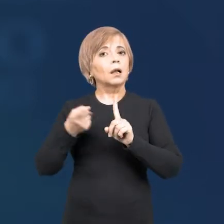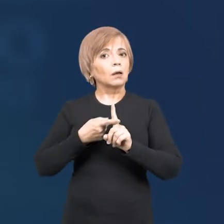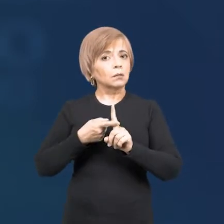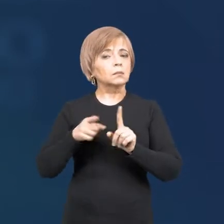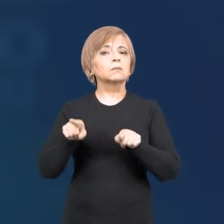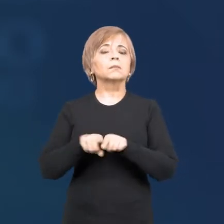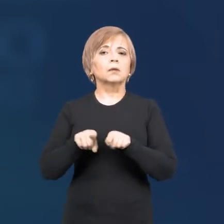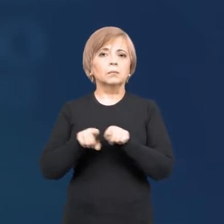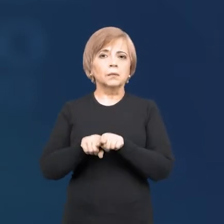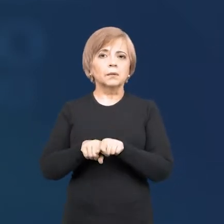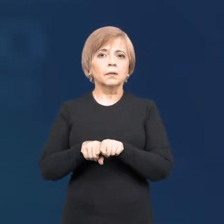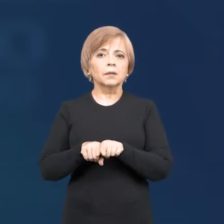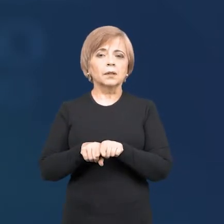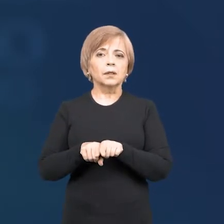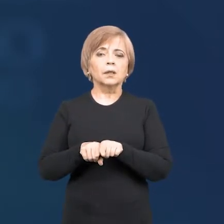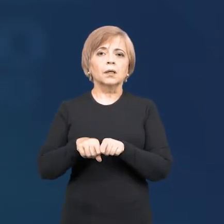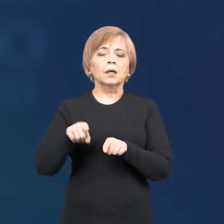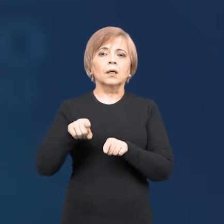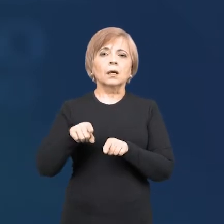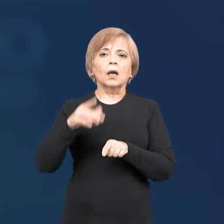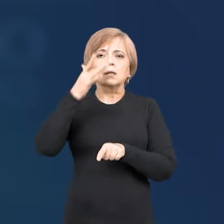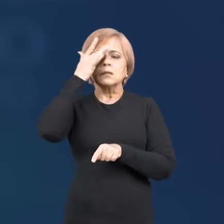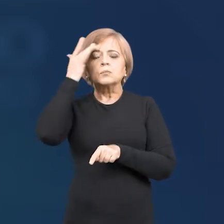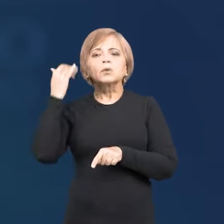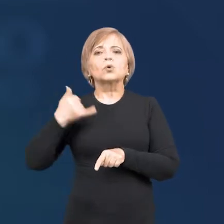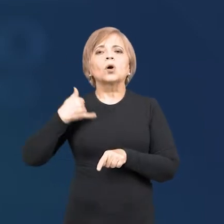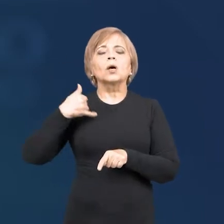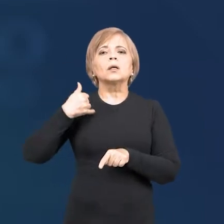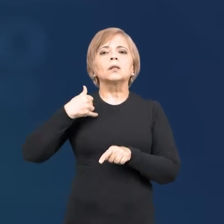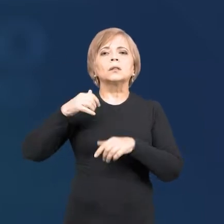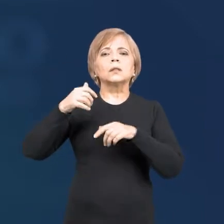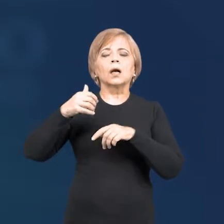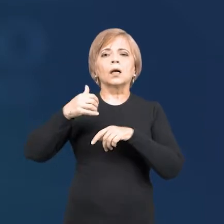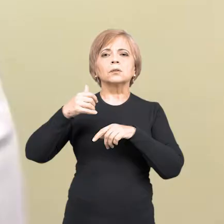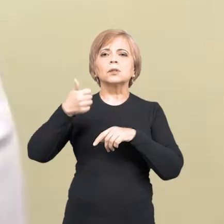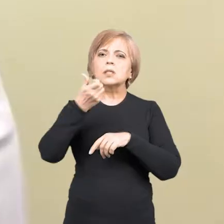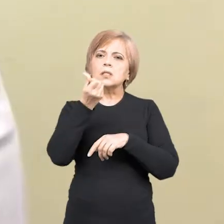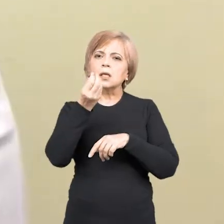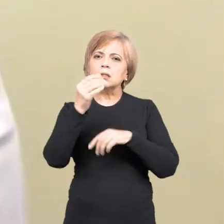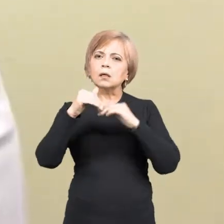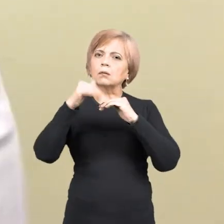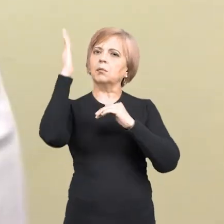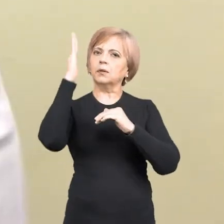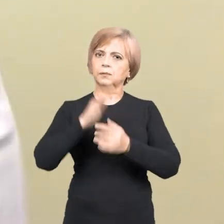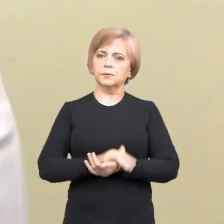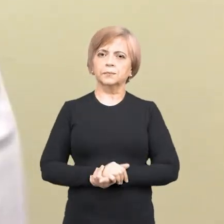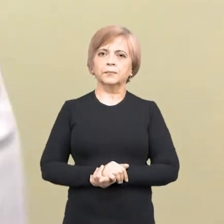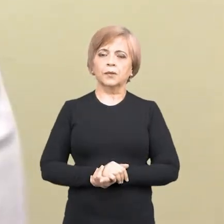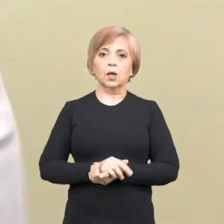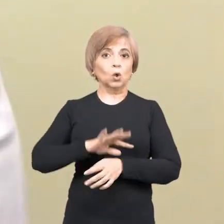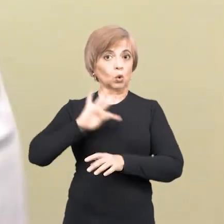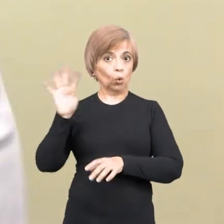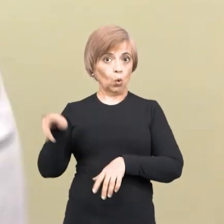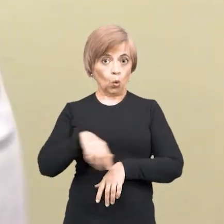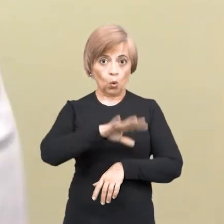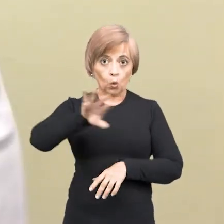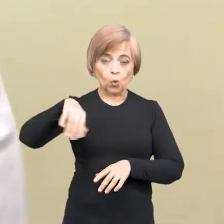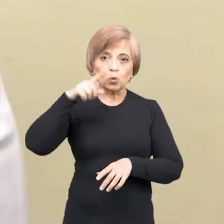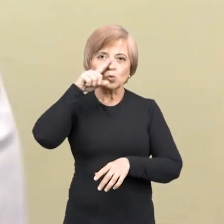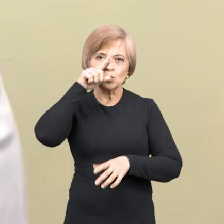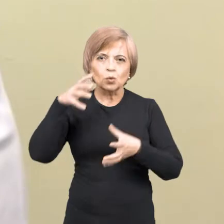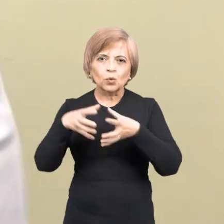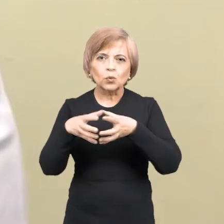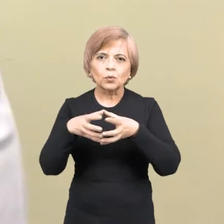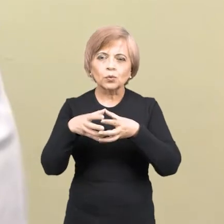e também os com idade igual ou superior a 60 anos. Todos esses devem